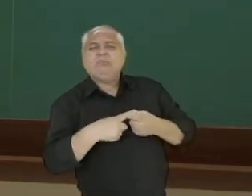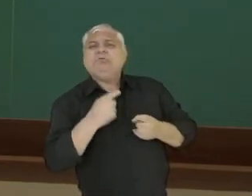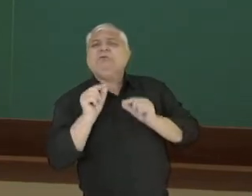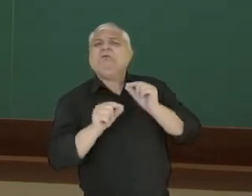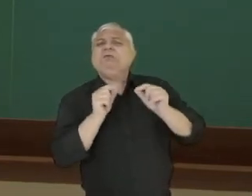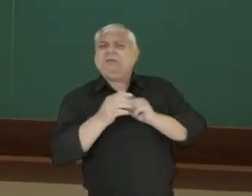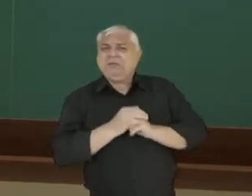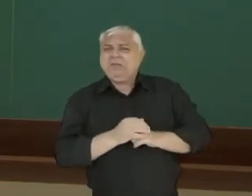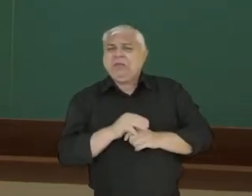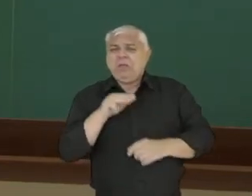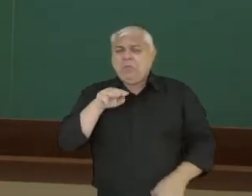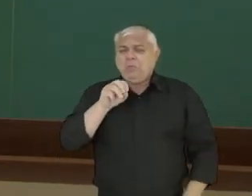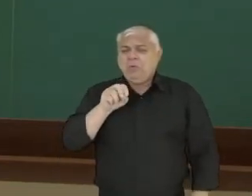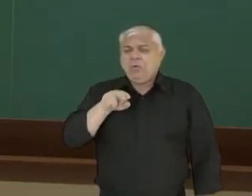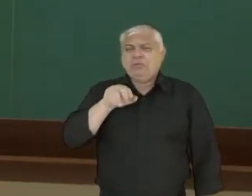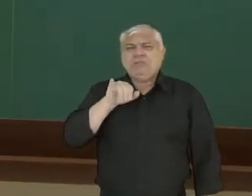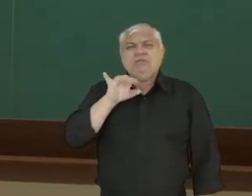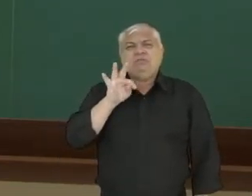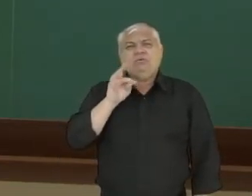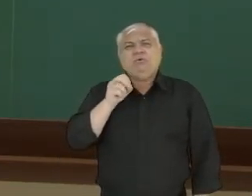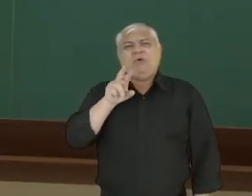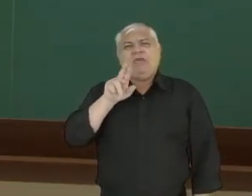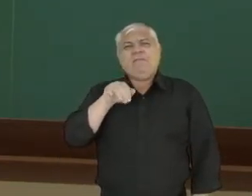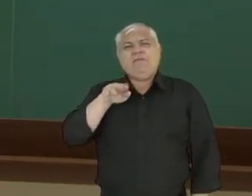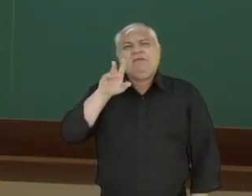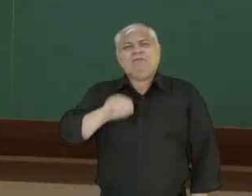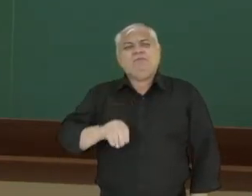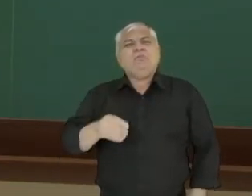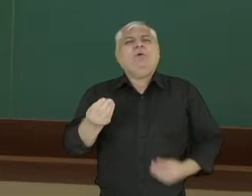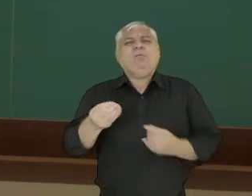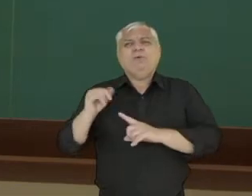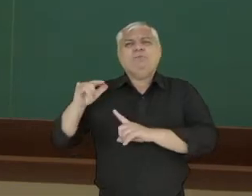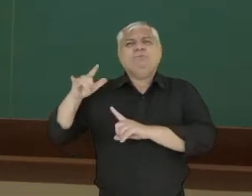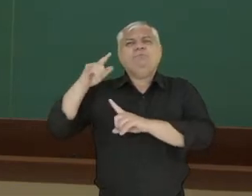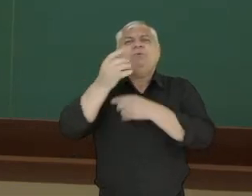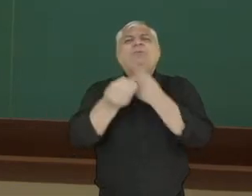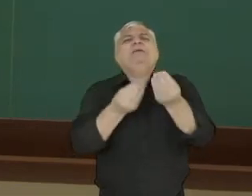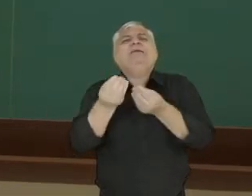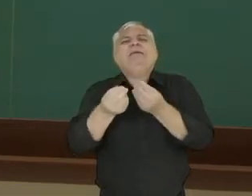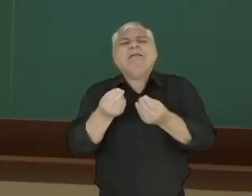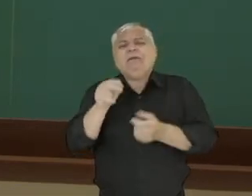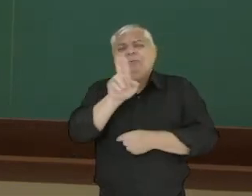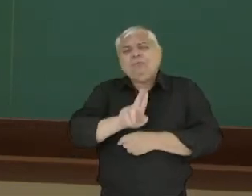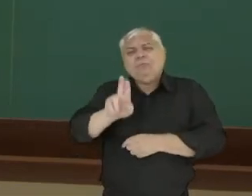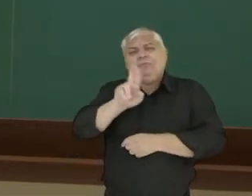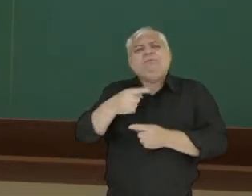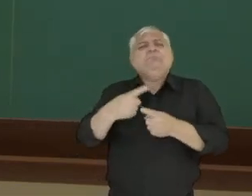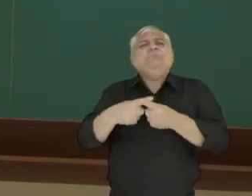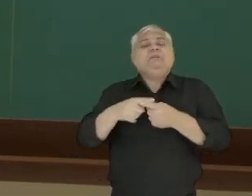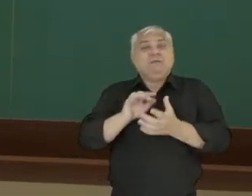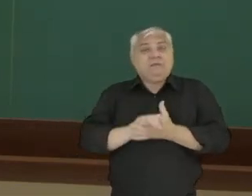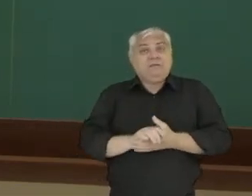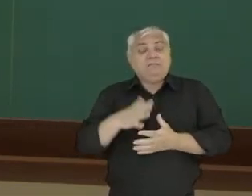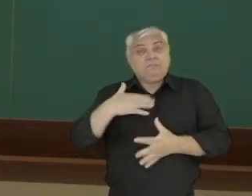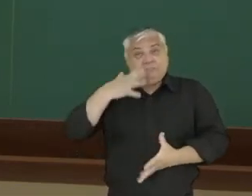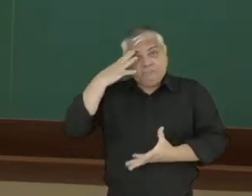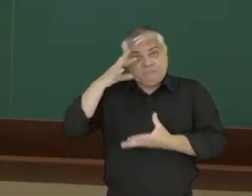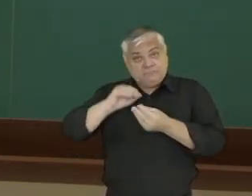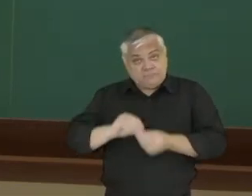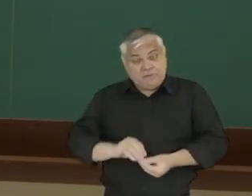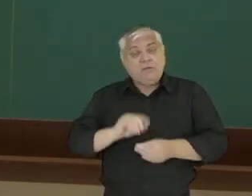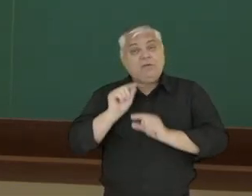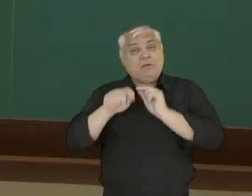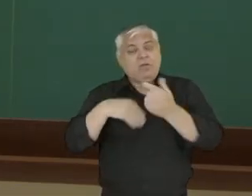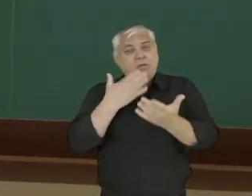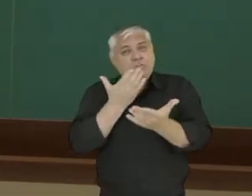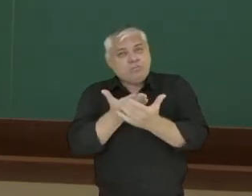ele serve? De que forma que nós podemos estar utilizando esse sensoriamento remoto, principalmente para a compreensão, entendimento e